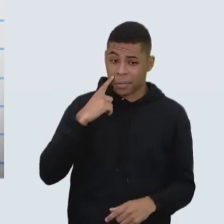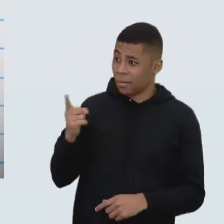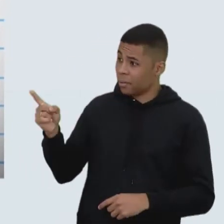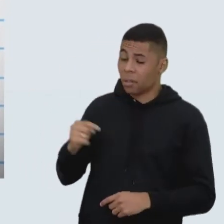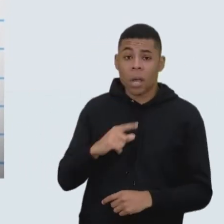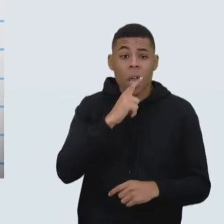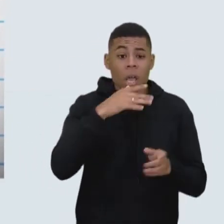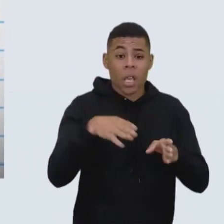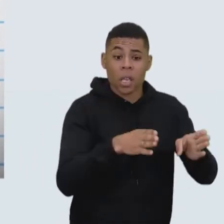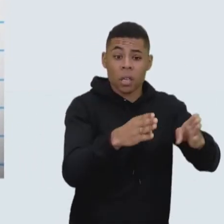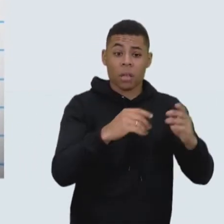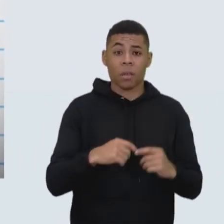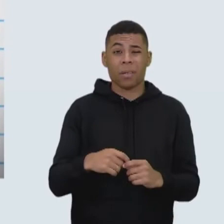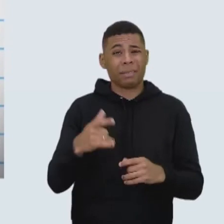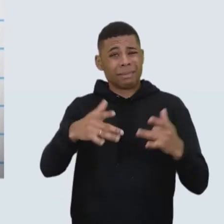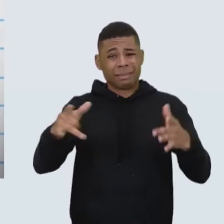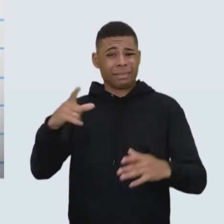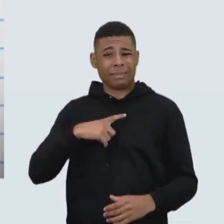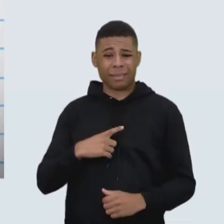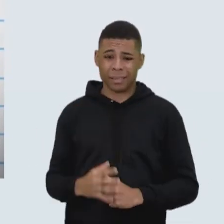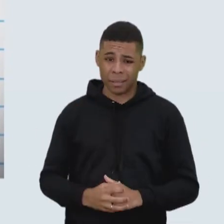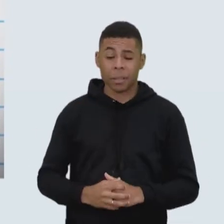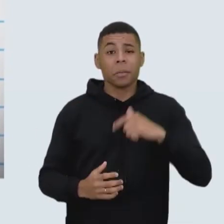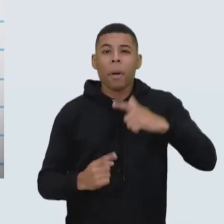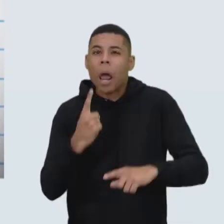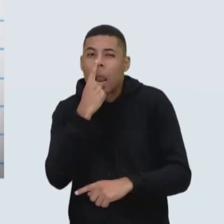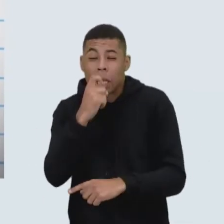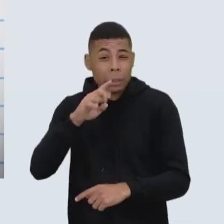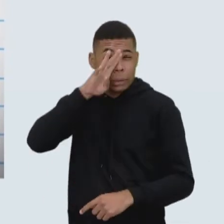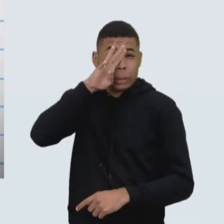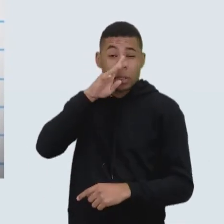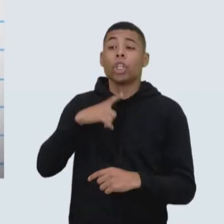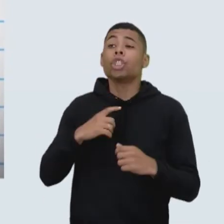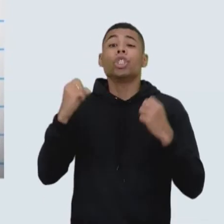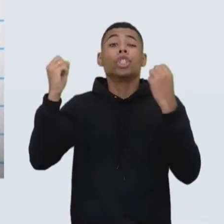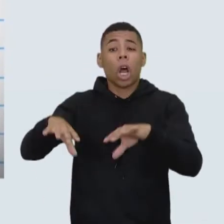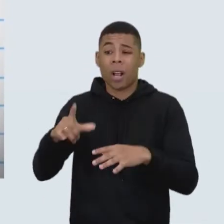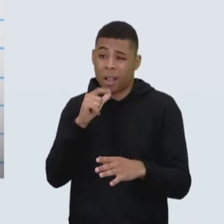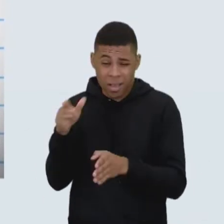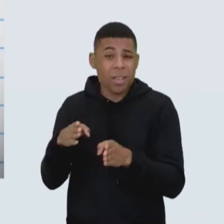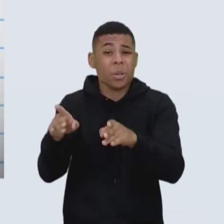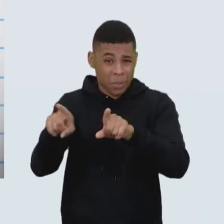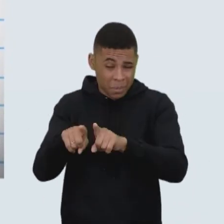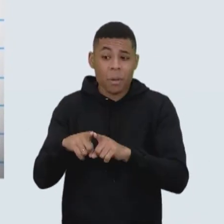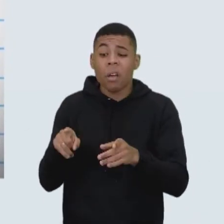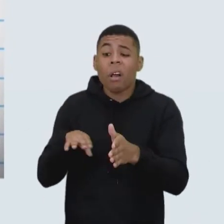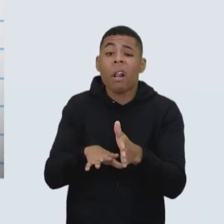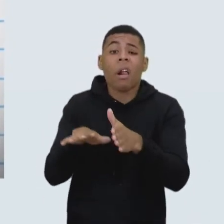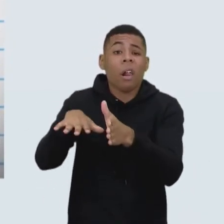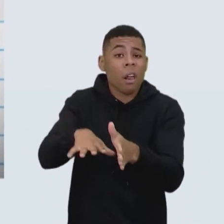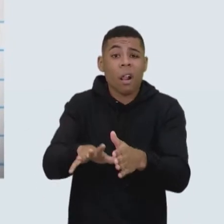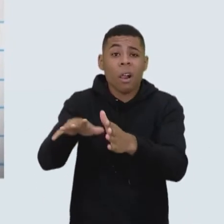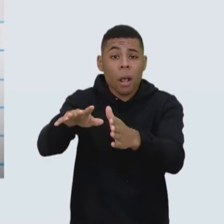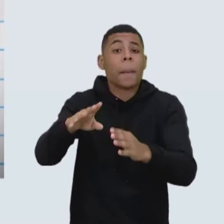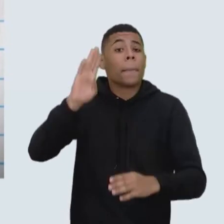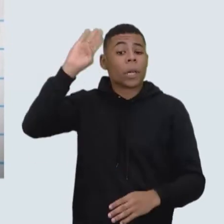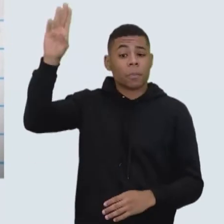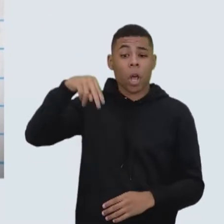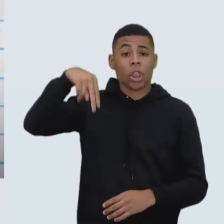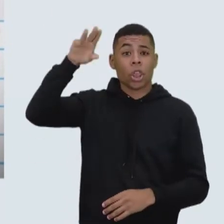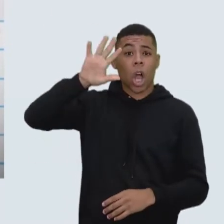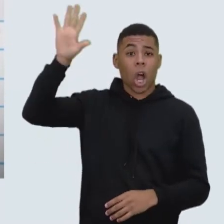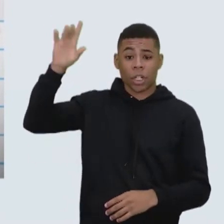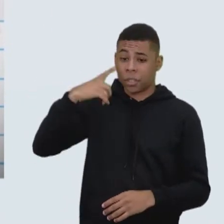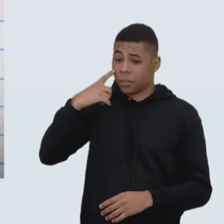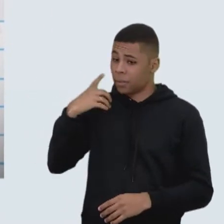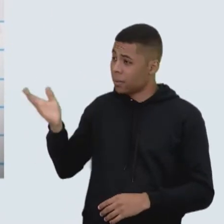os agrotóxicos, o mercúrio dos garimpos e o lixo bruto são jogados em rios. E isto ocorre principalmente na região norte, onde se localiza